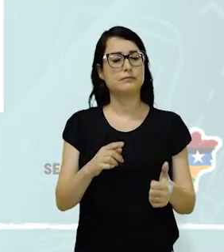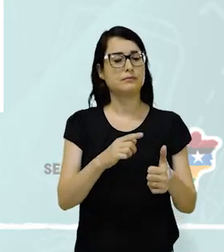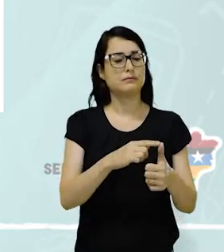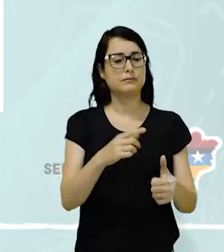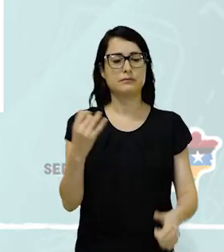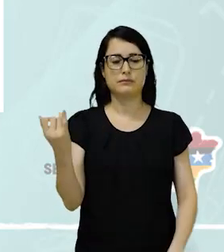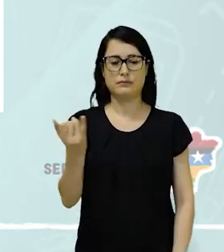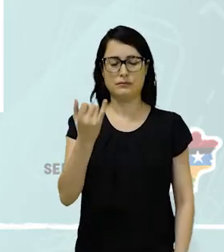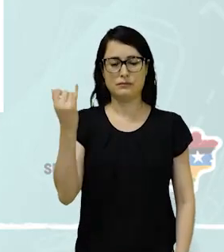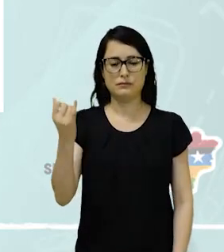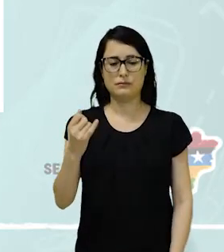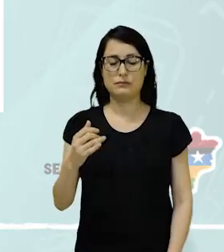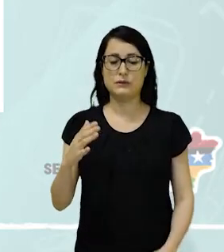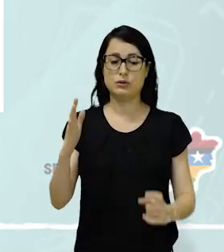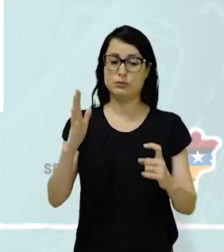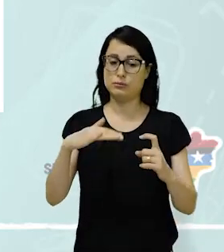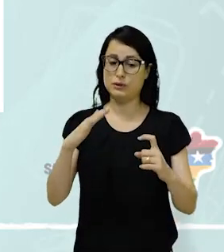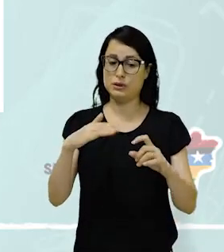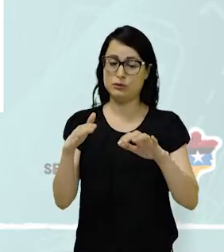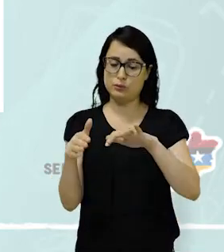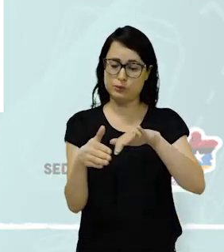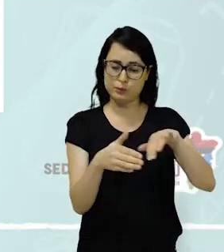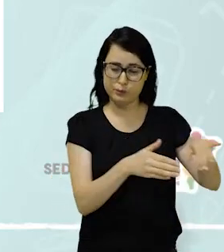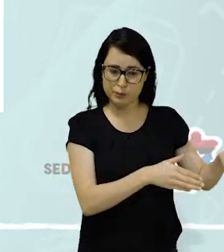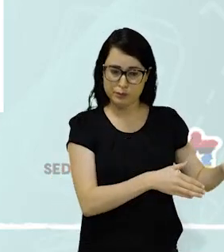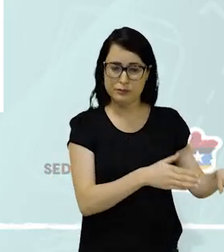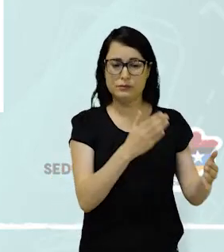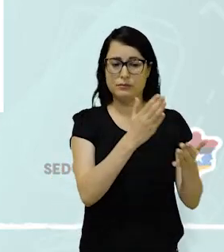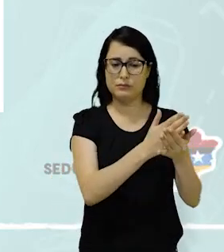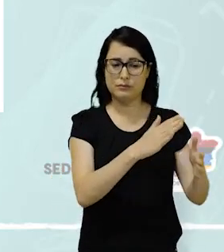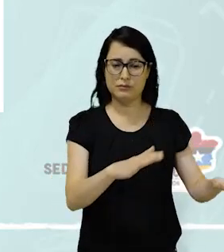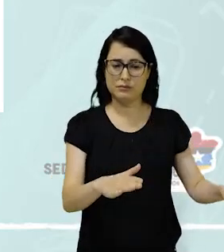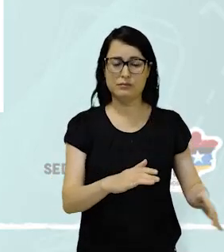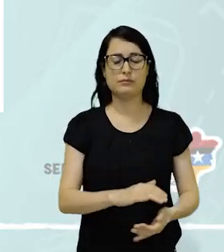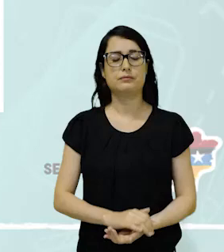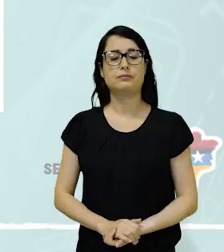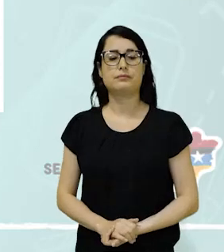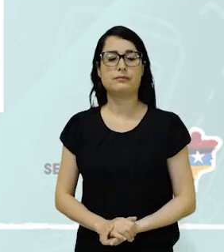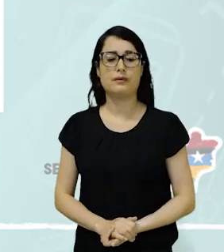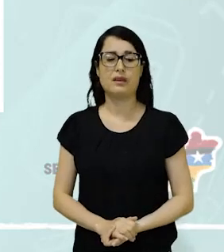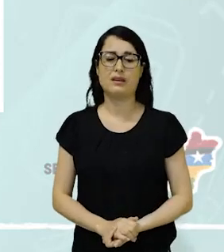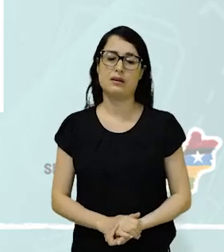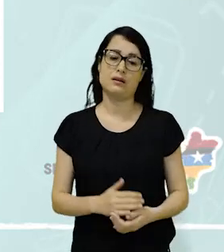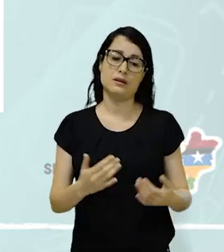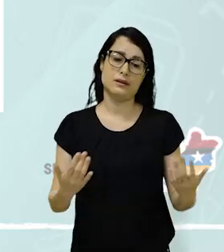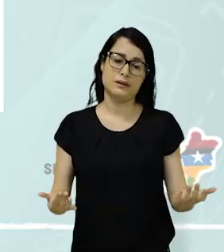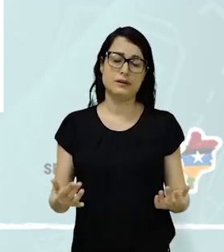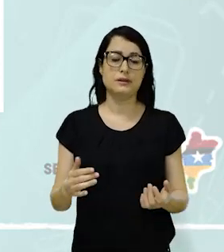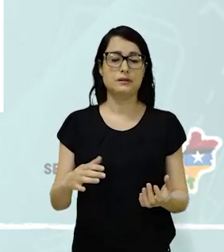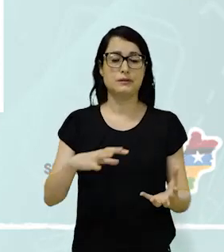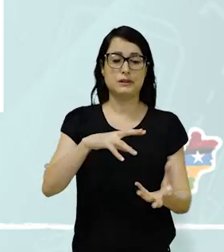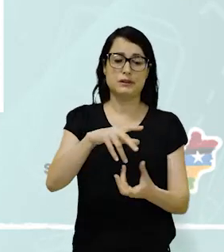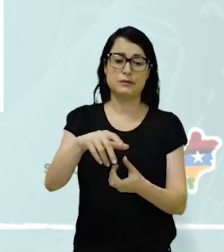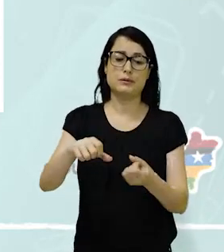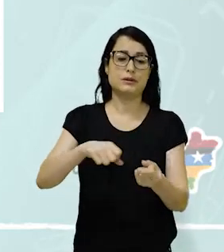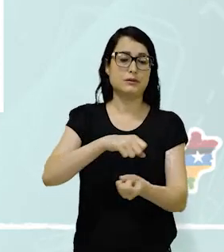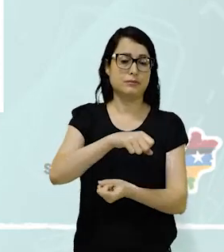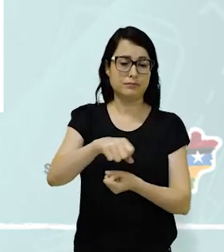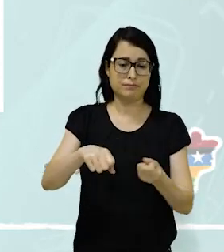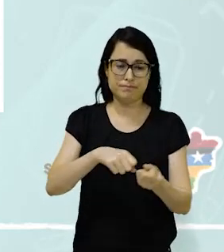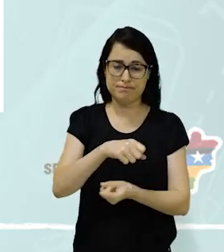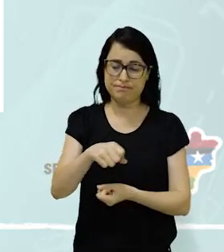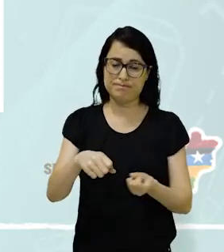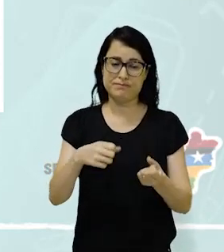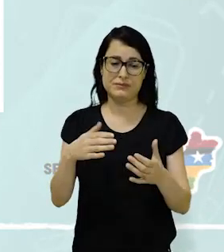galera, outro mito que a gente vai quebrar por terra agora. Dizer que o desenvolvimento sustentável, de certa